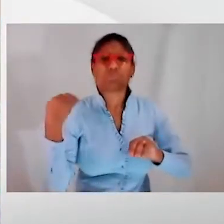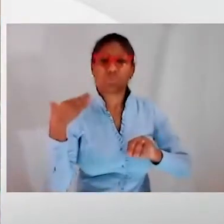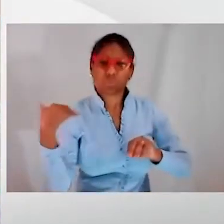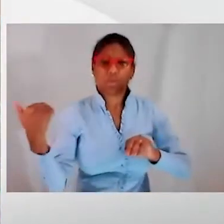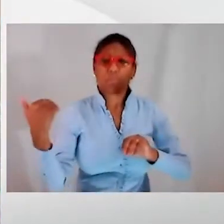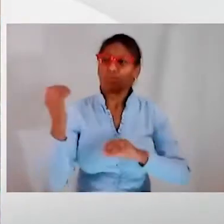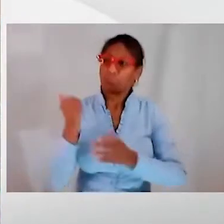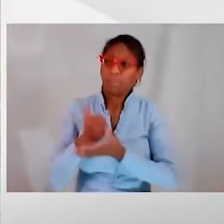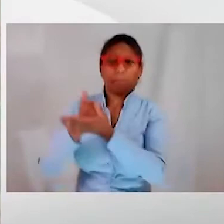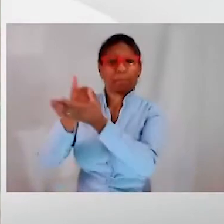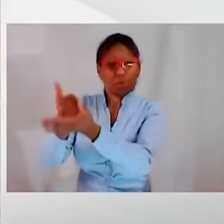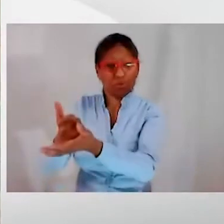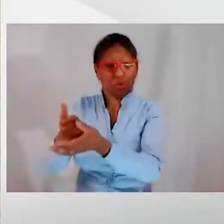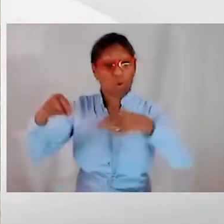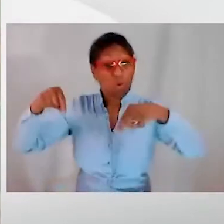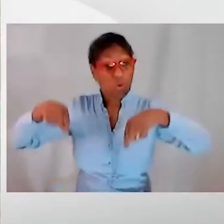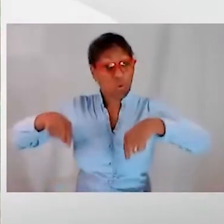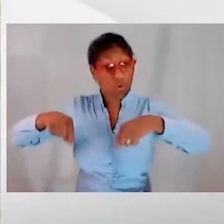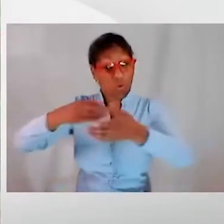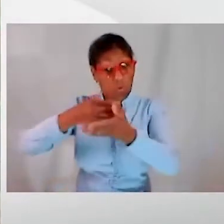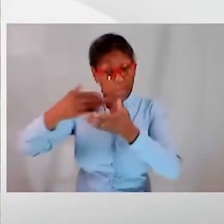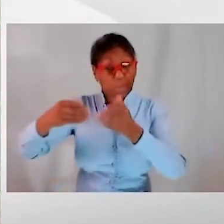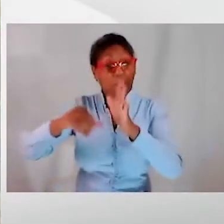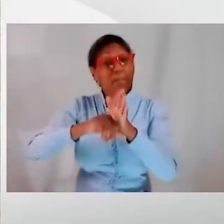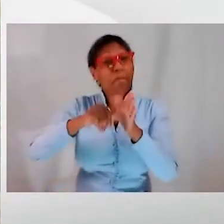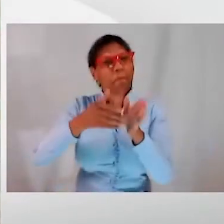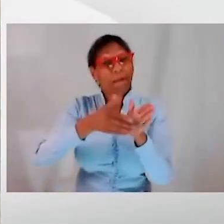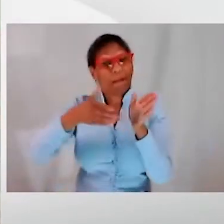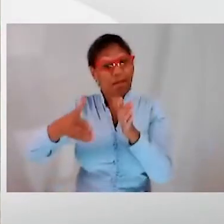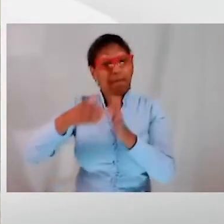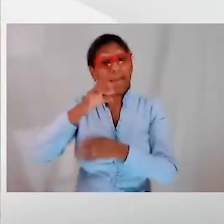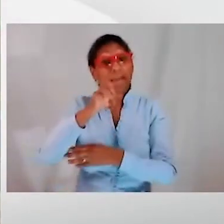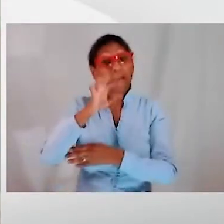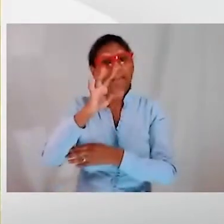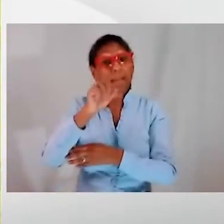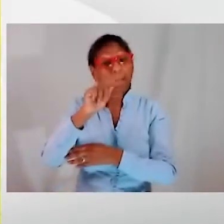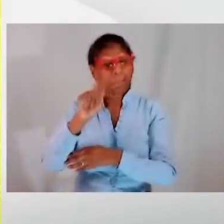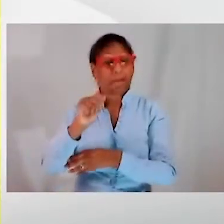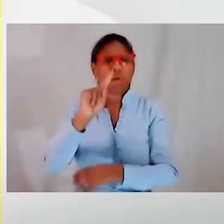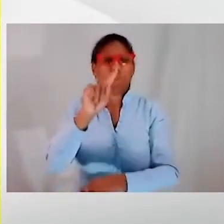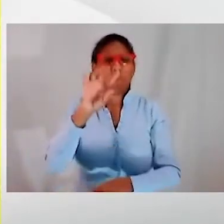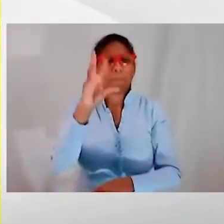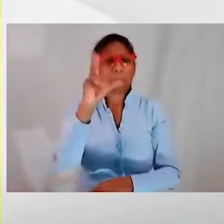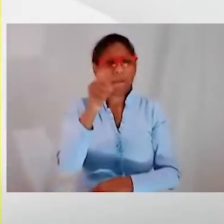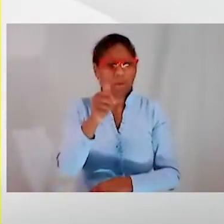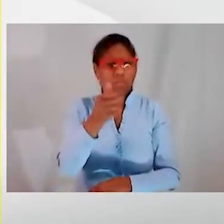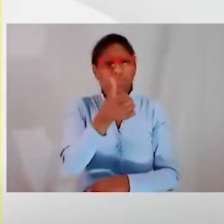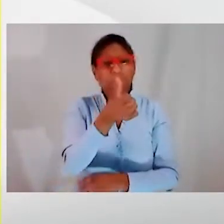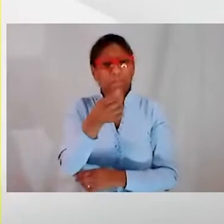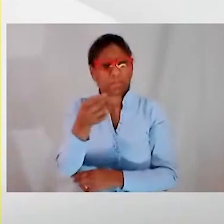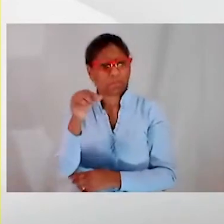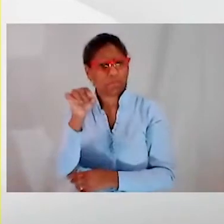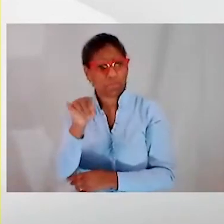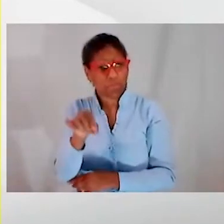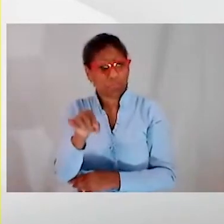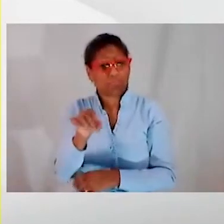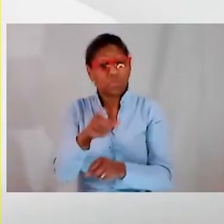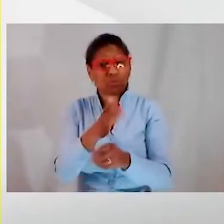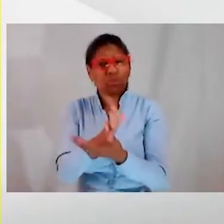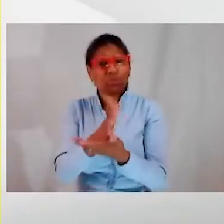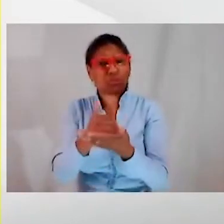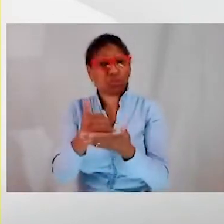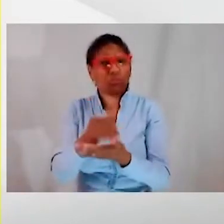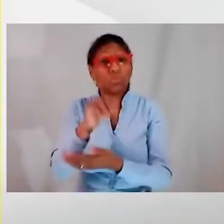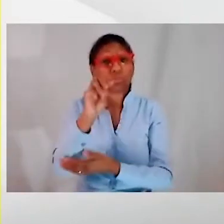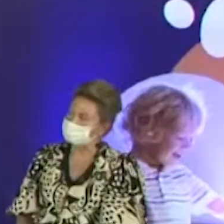estamos repassando, nesta primeira etapa, R$ 1.600.000 para 32